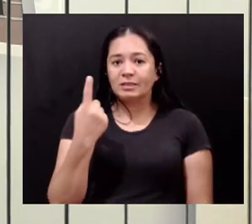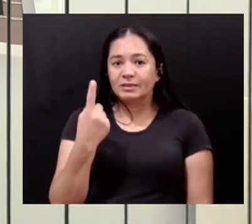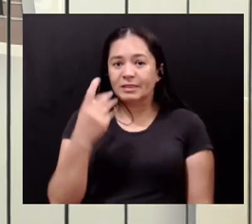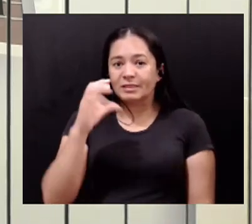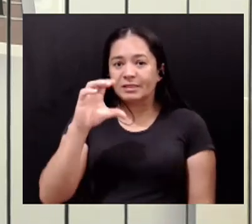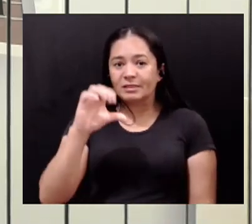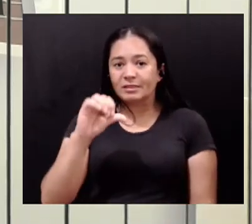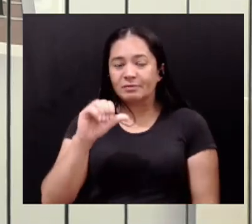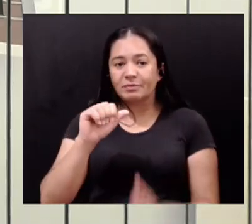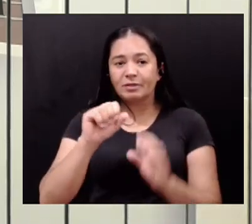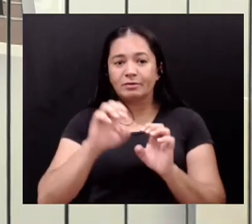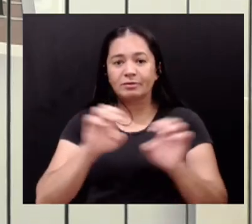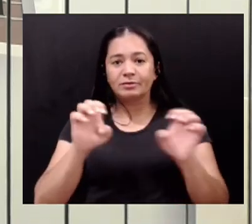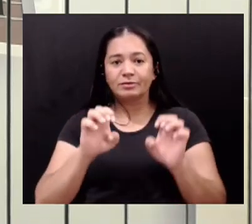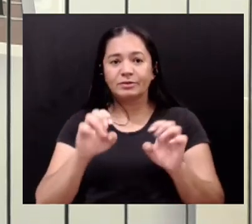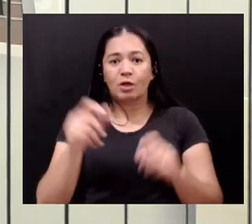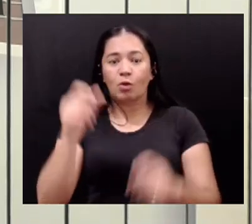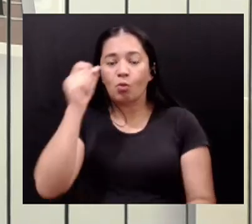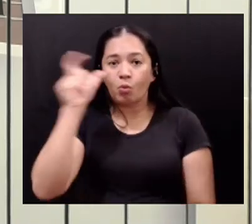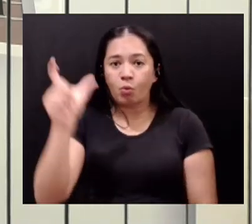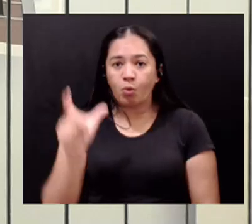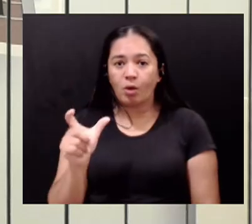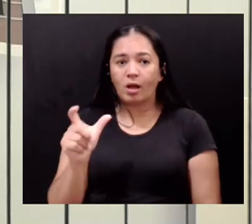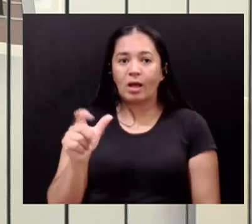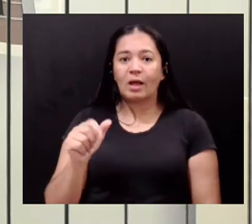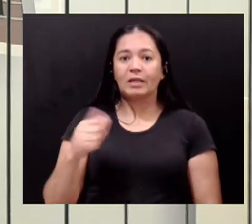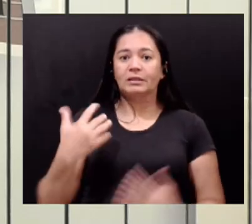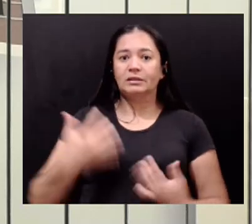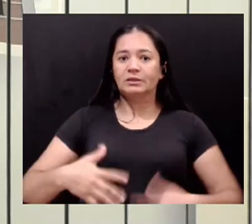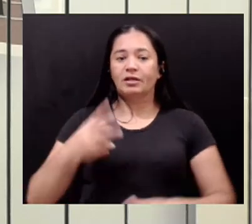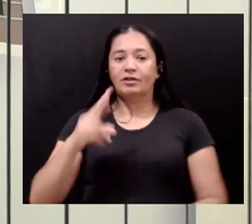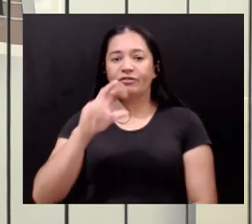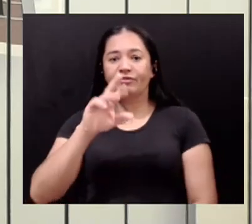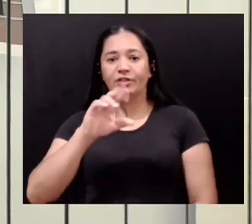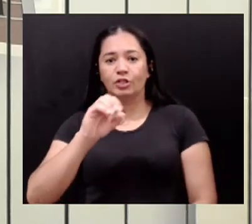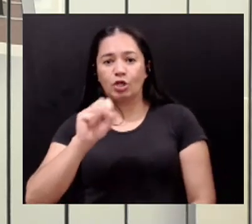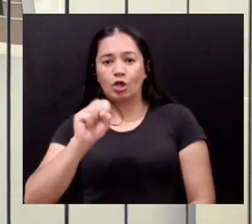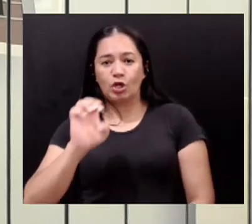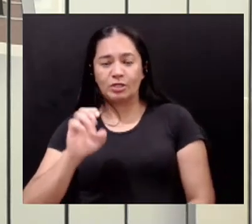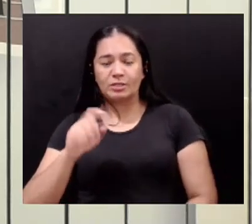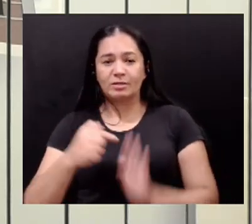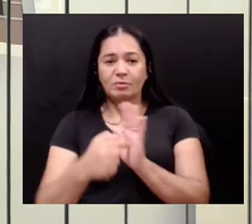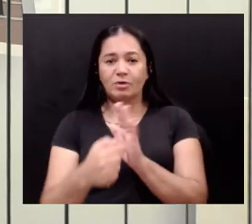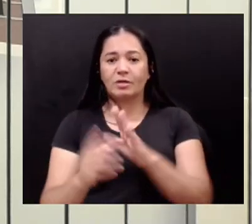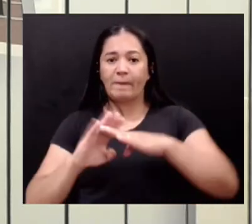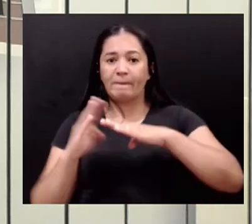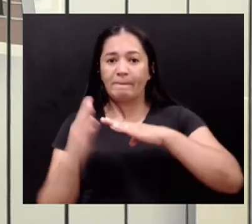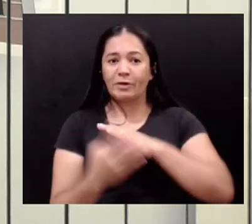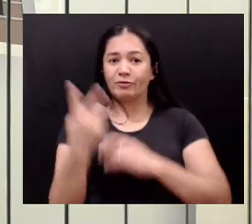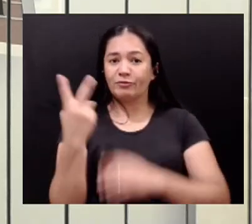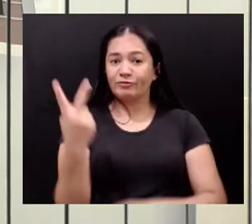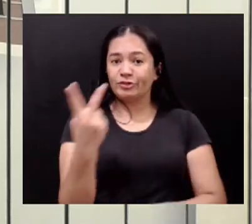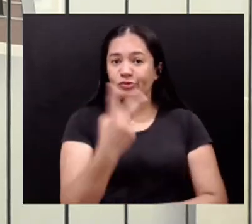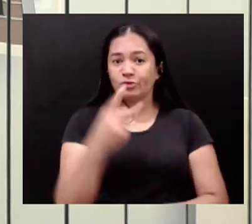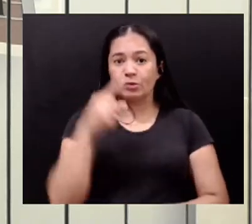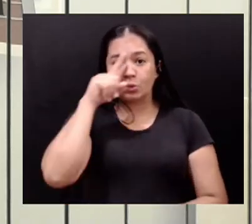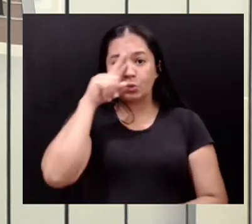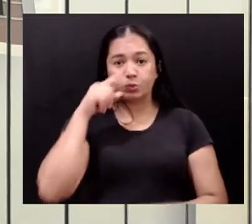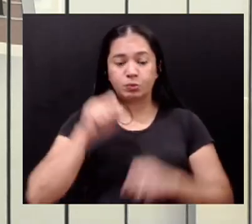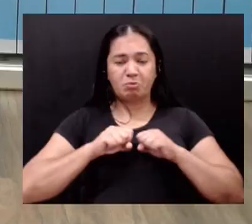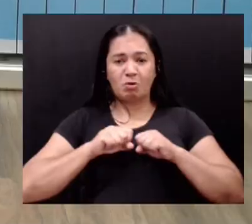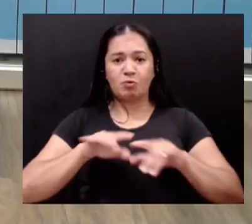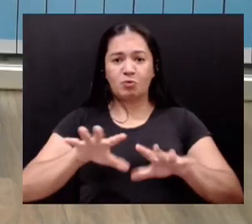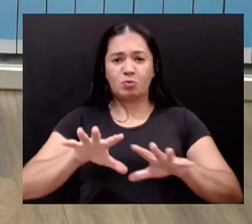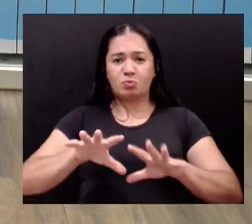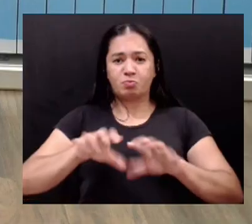do Alerta Arboviroses, que mostra 22 bairros com alto risco de transmissão da dengue.